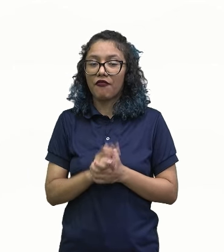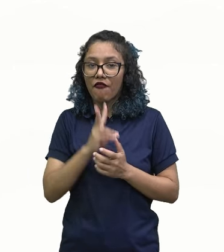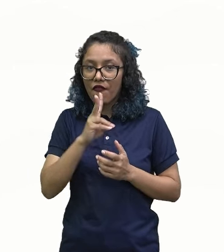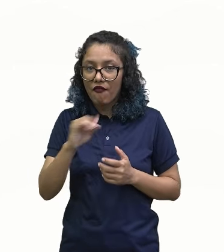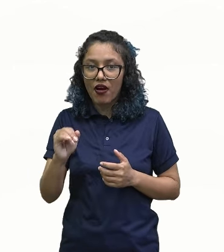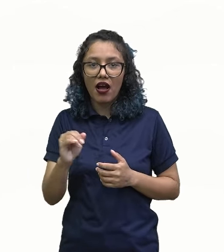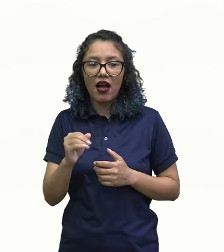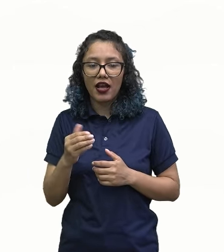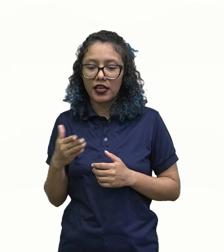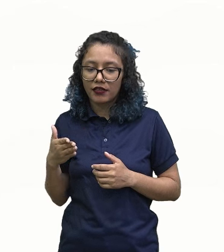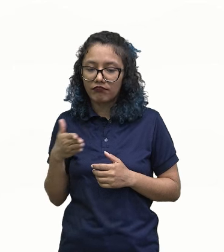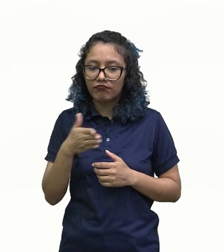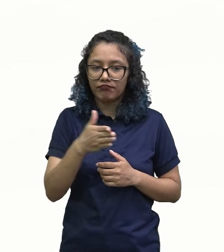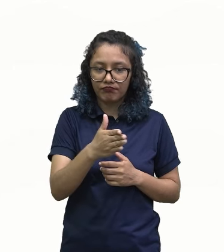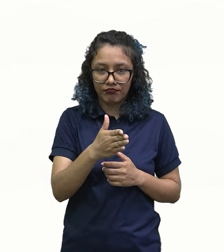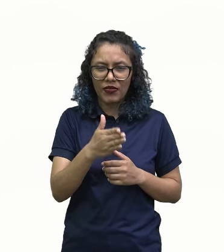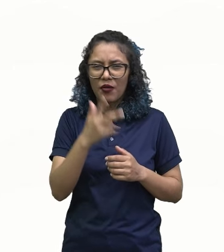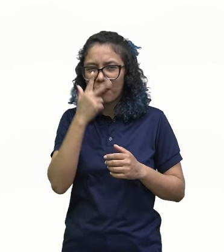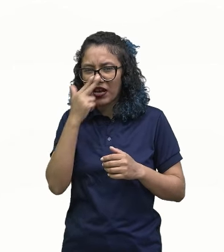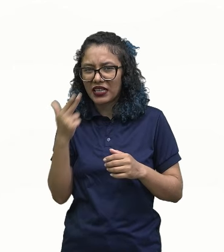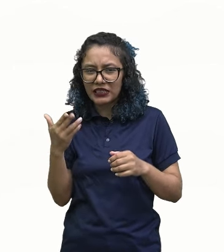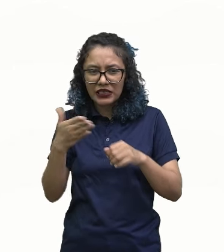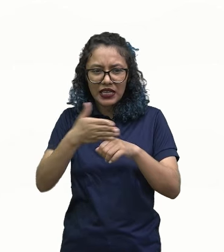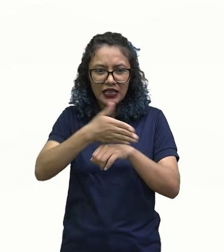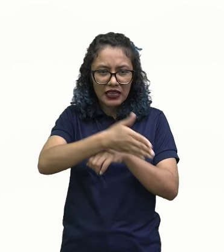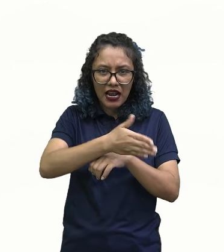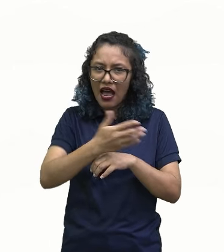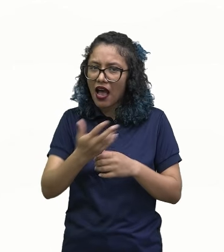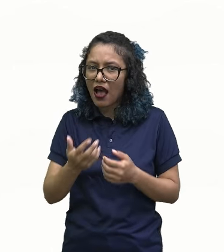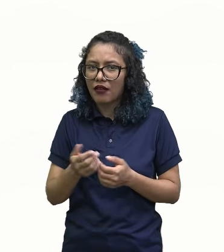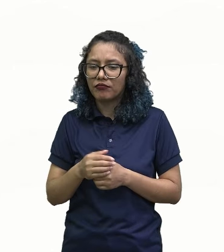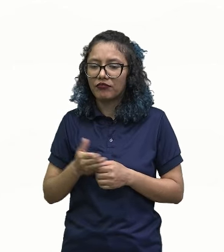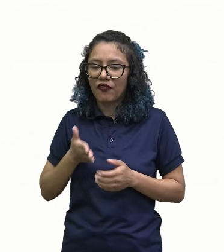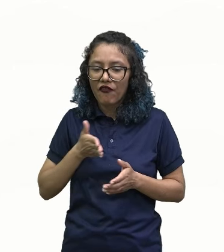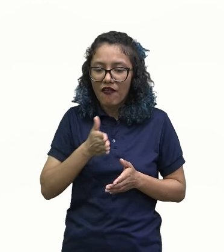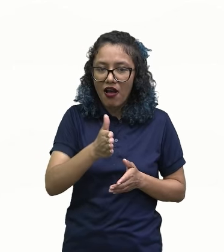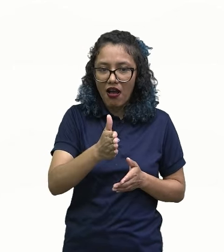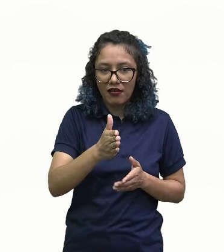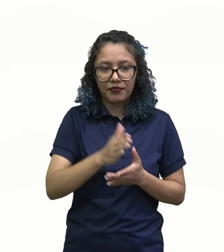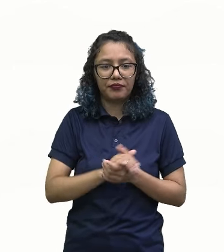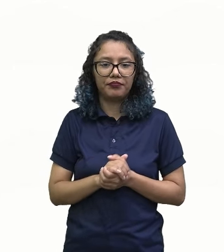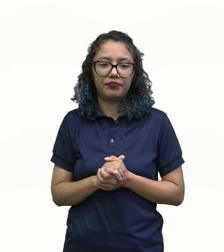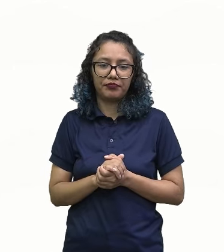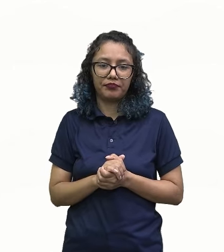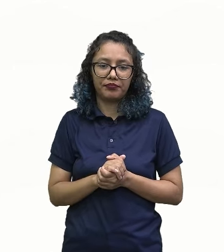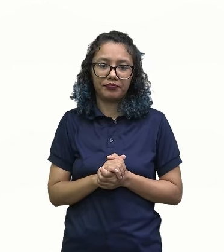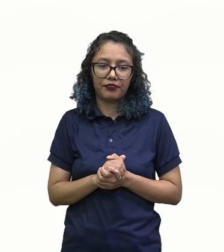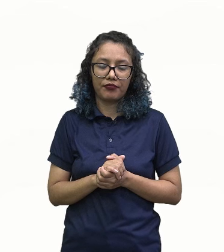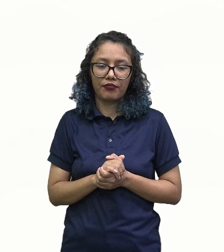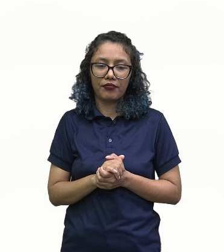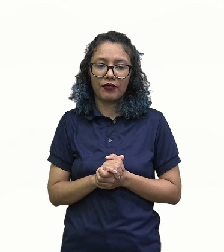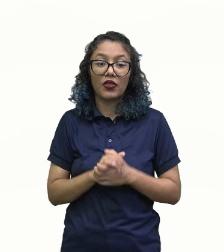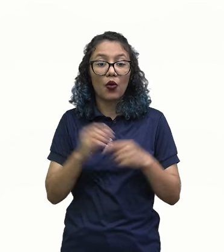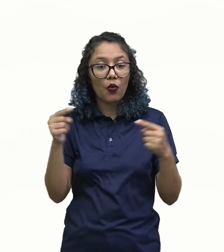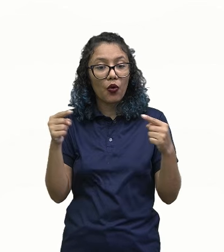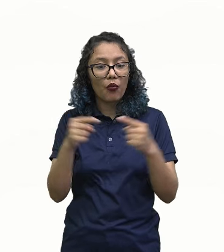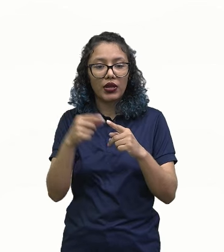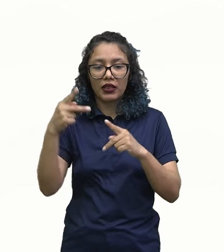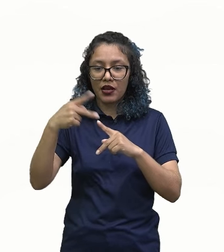da frase. Você vai meio que atravessar, não é? Vai passar por dentro, entre aspas. Então, neste primeiro caso, eu tenho